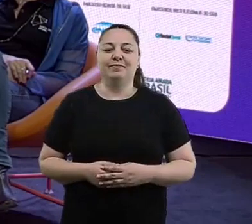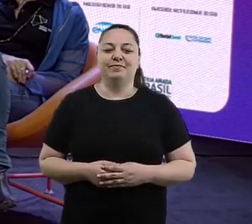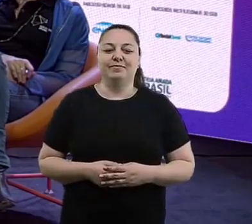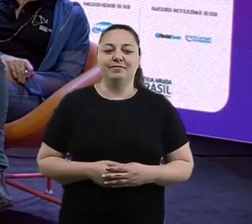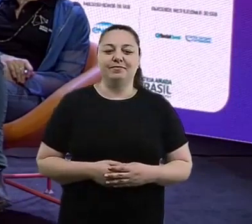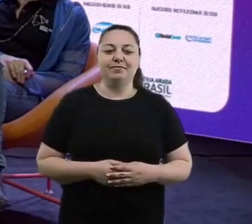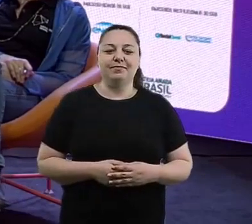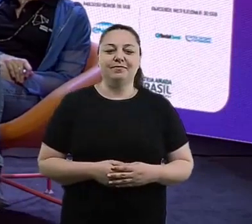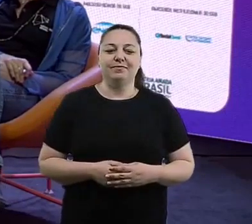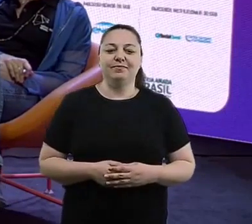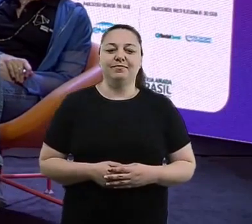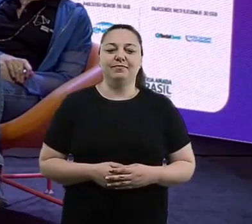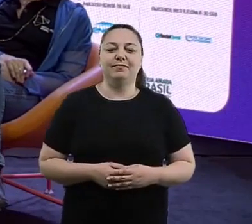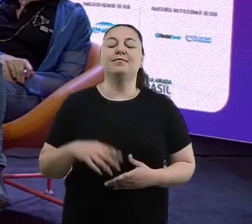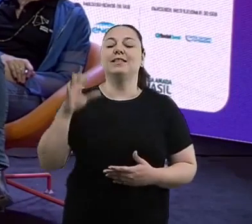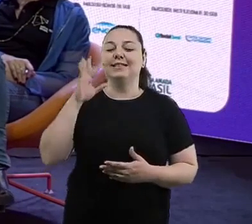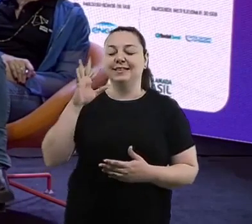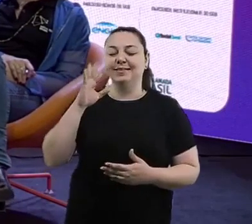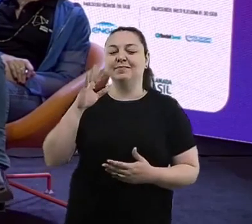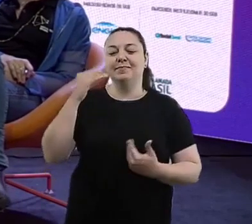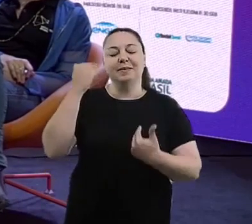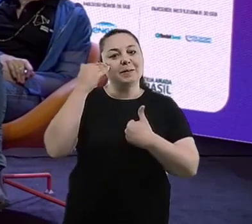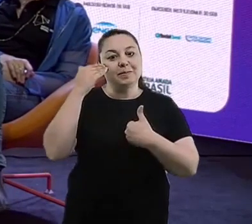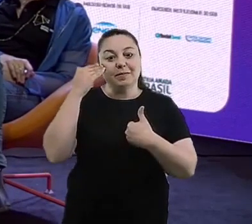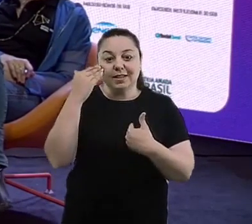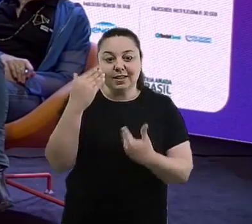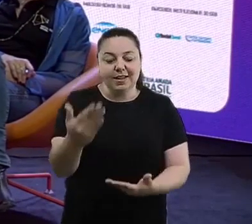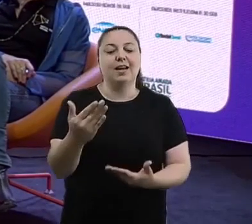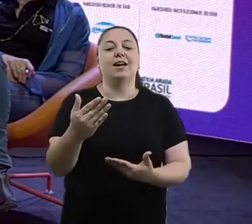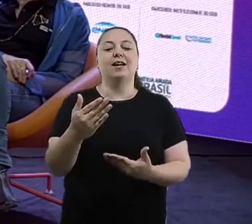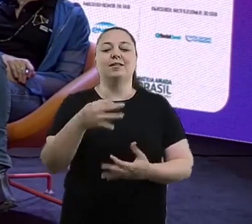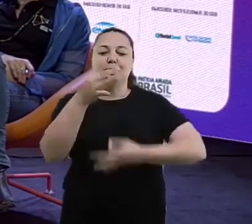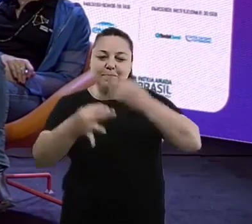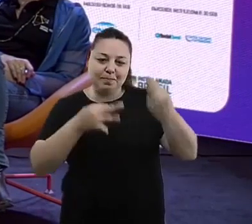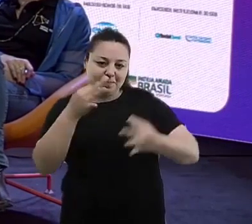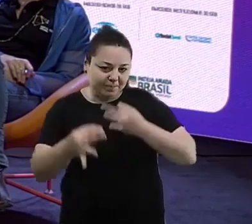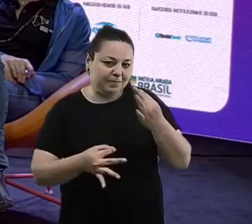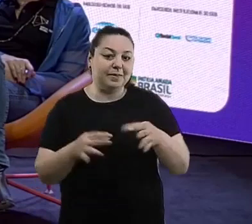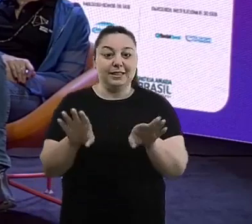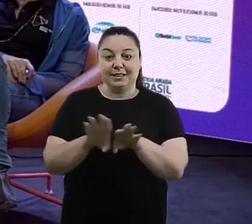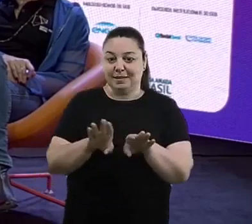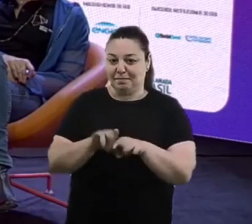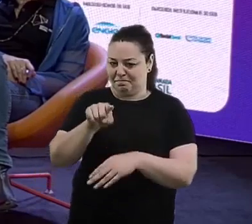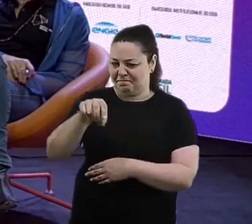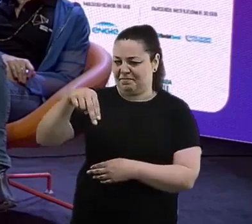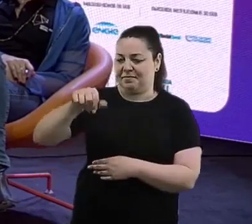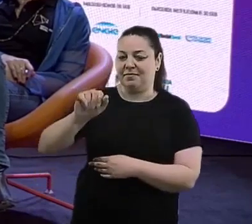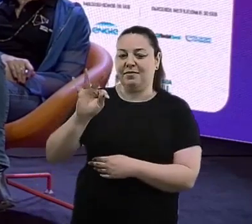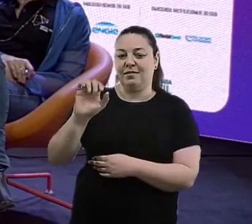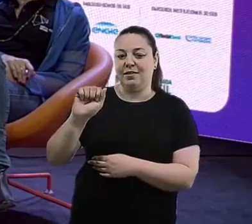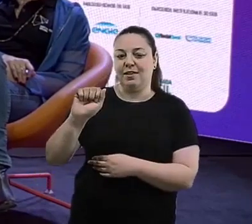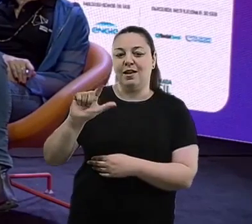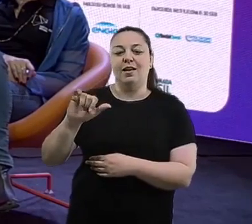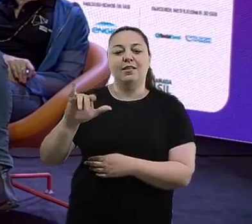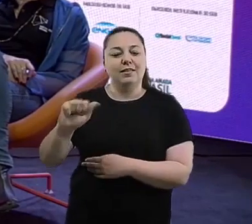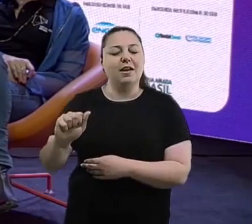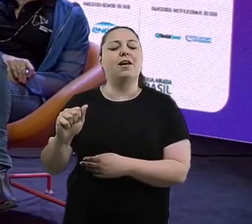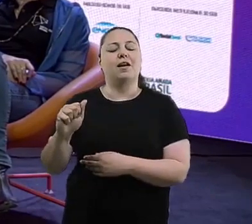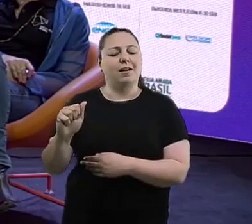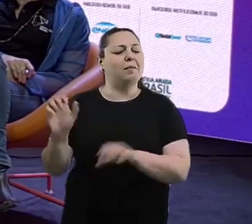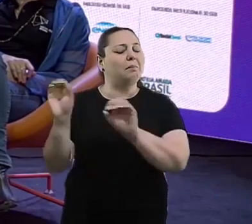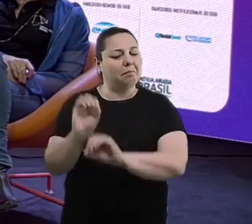Legal, pessoal. Obrigado de novo pelos comentários da banca e parabéns, Natália, pelo produto. Realmente foi algo que justifica muito